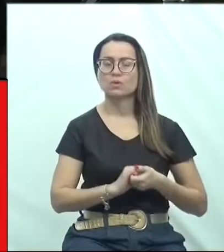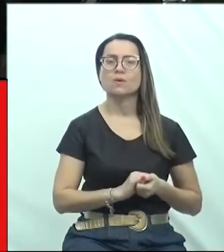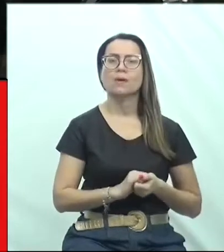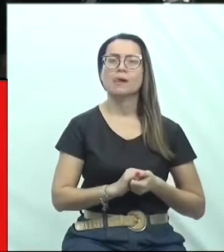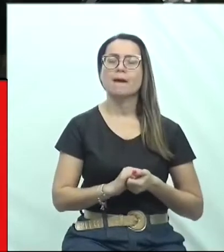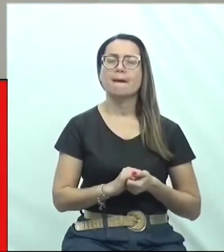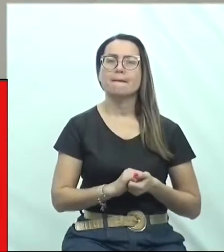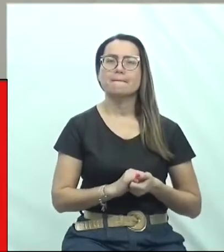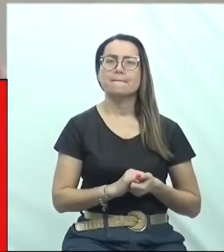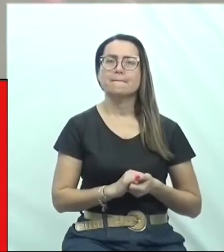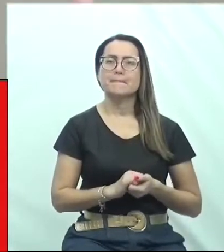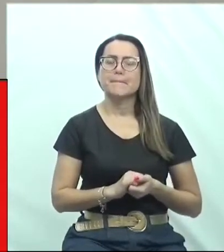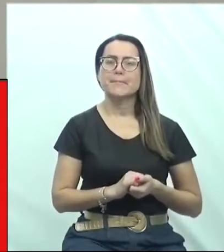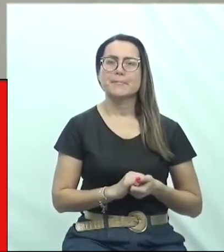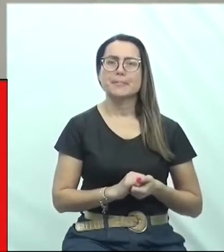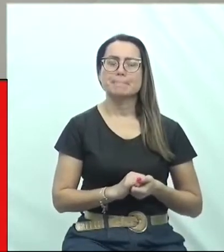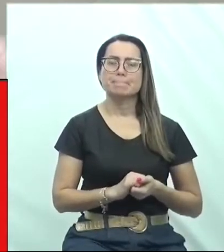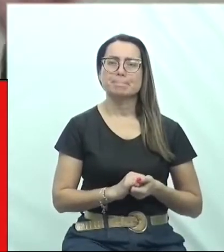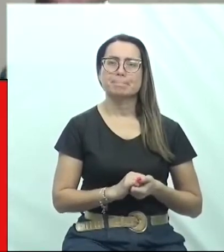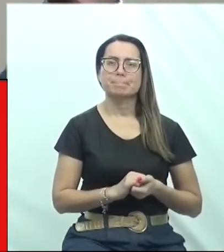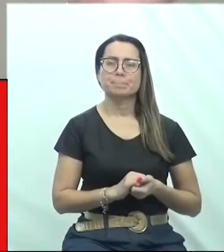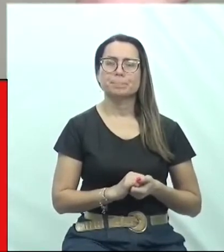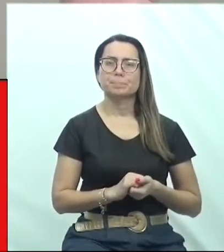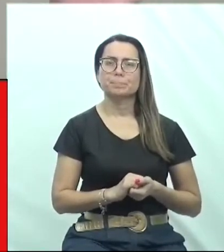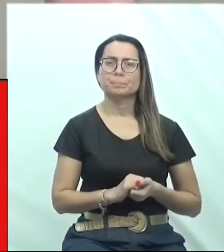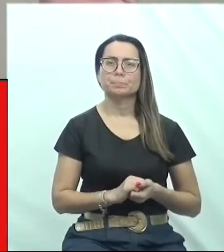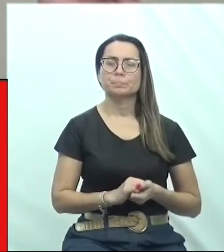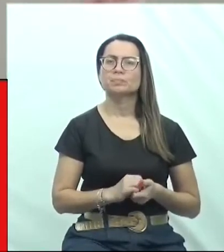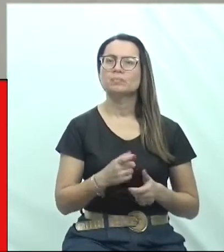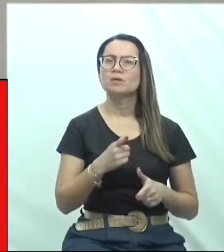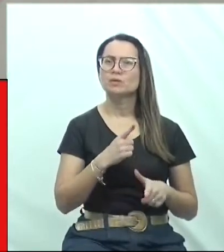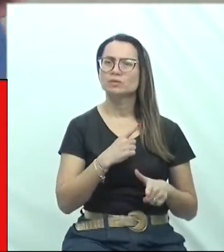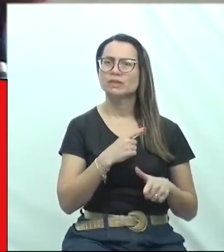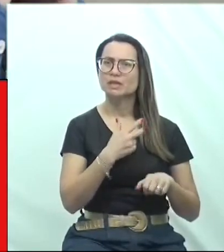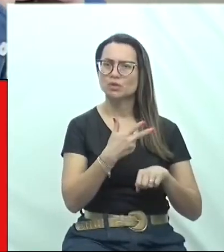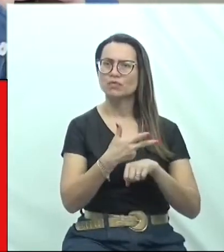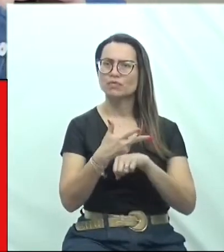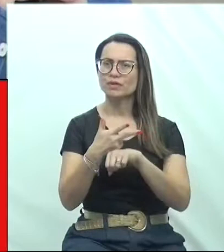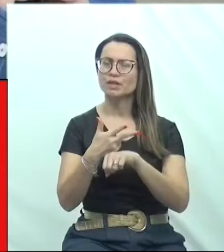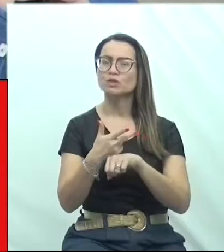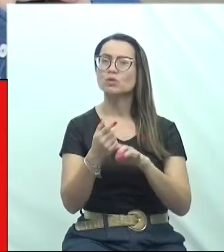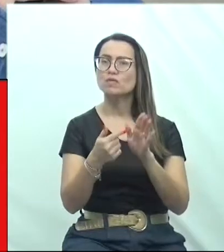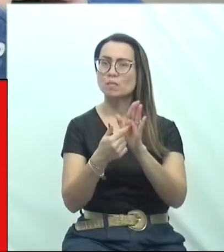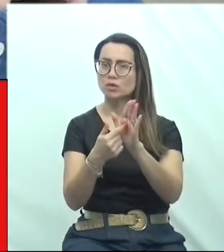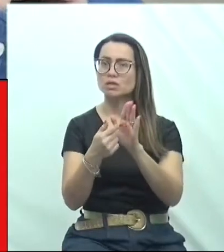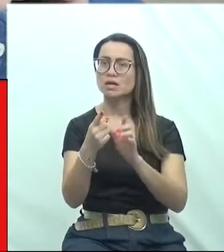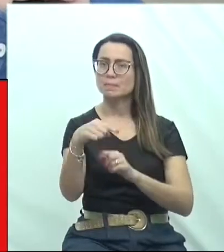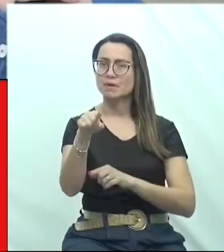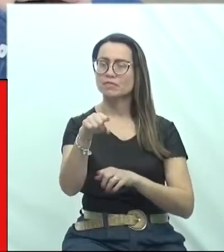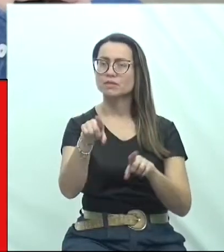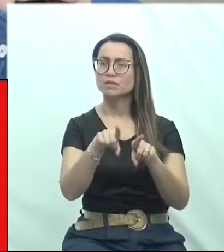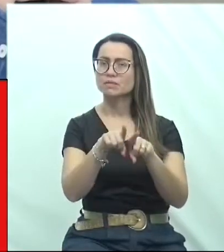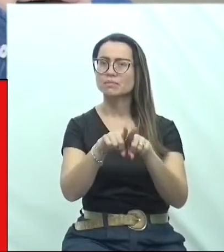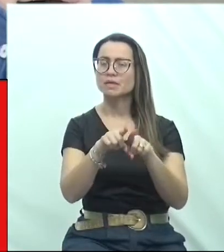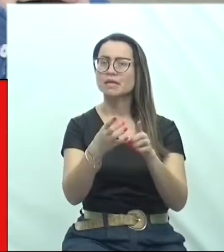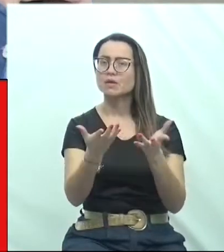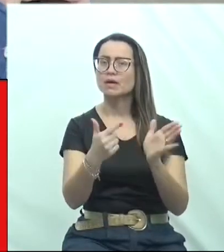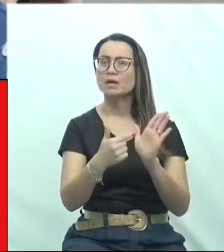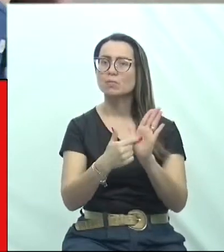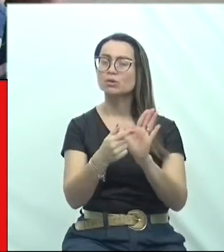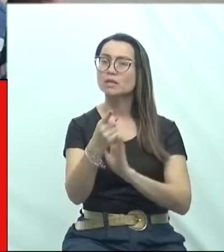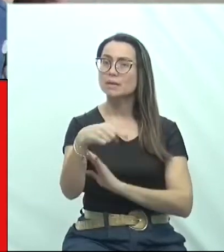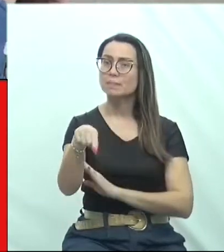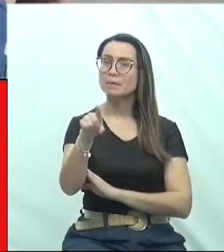tá? Até eu tenho um outro vídeo, já que vocês trouxeram um vídeo aqui do hidrômetro, até o Paulo ali, se ele puder trazer esse vídeo, que eu vou mostrar para os